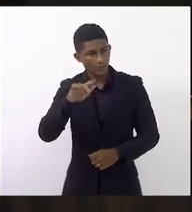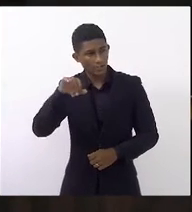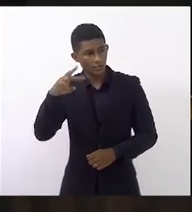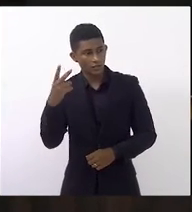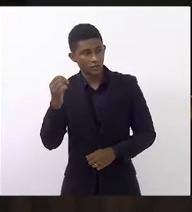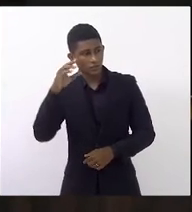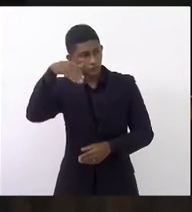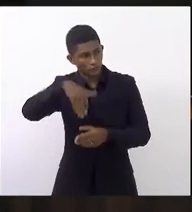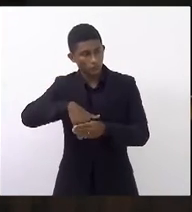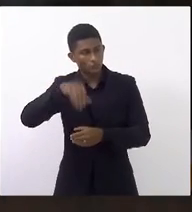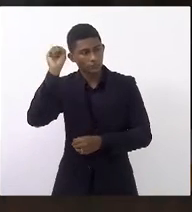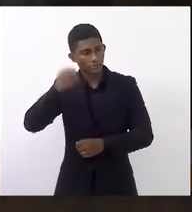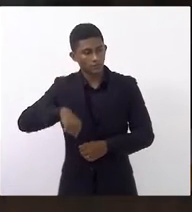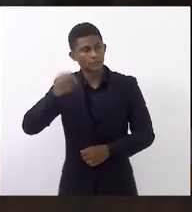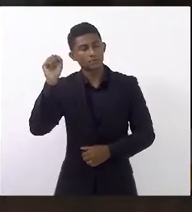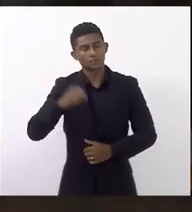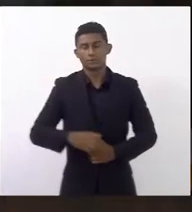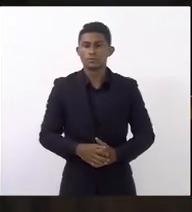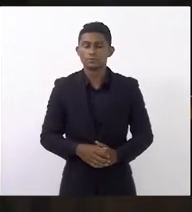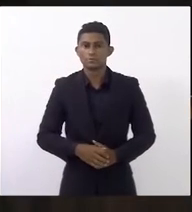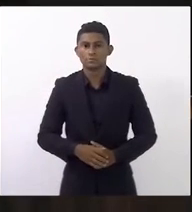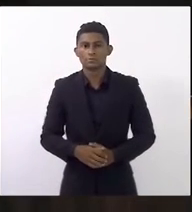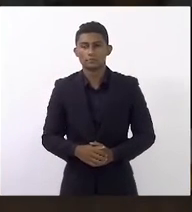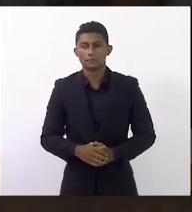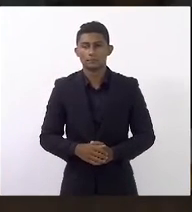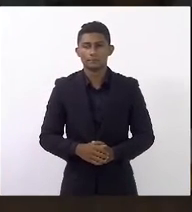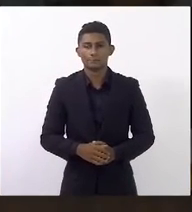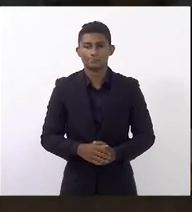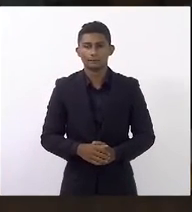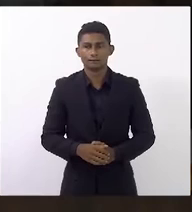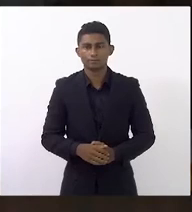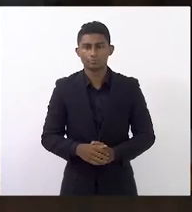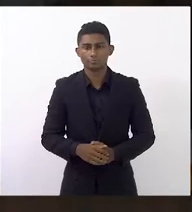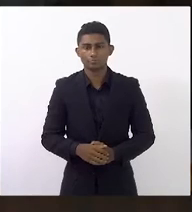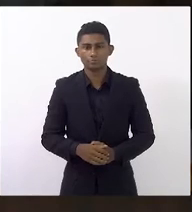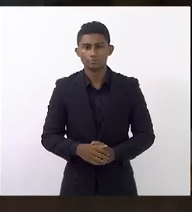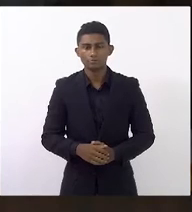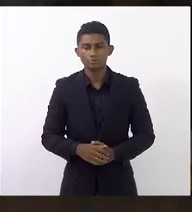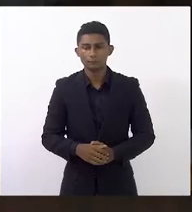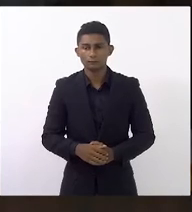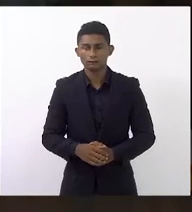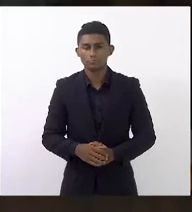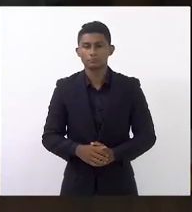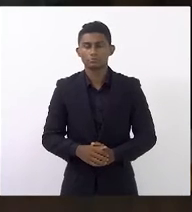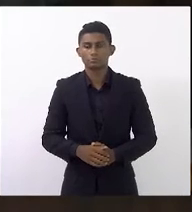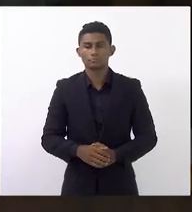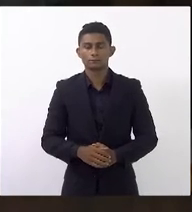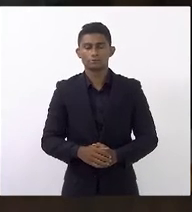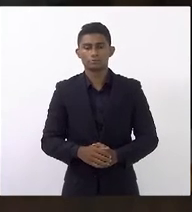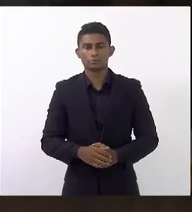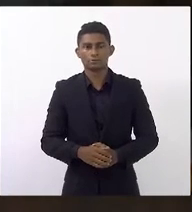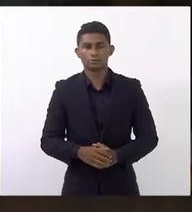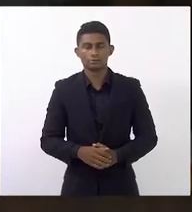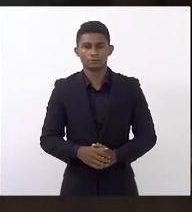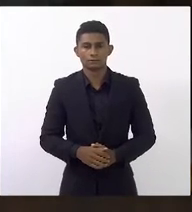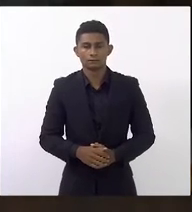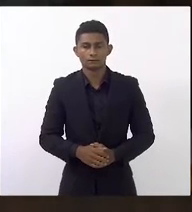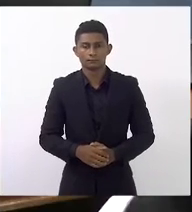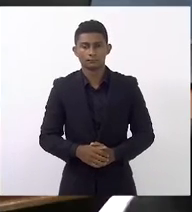deputado Serginho... Vota sim. Deputado doutor Serginho, vota sim.